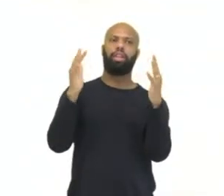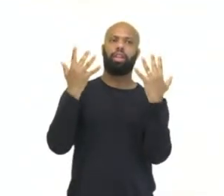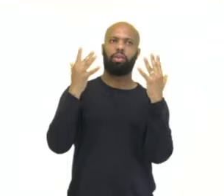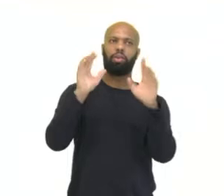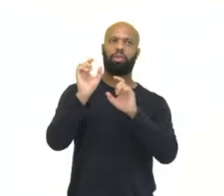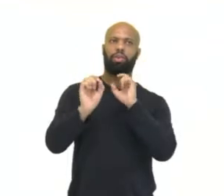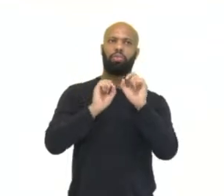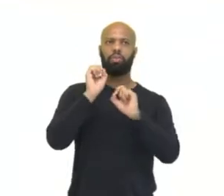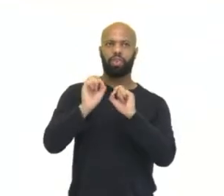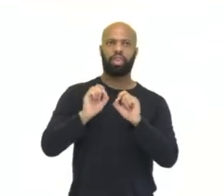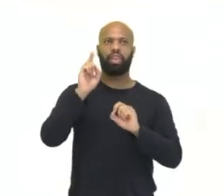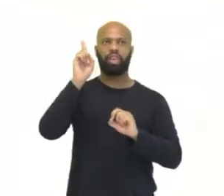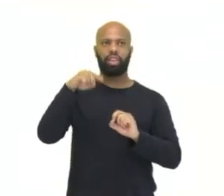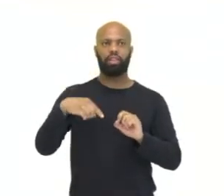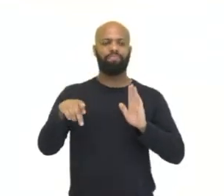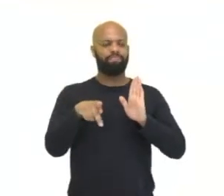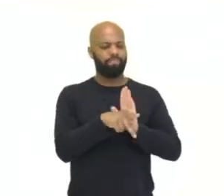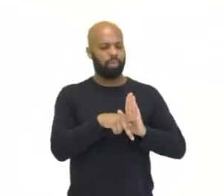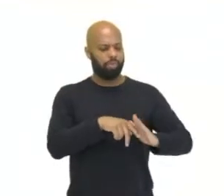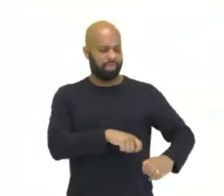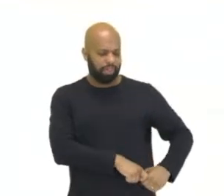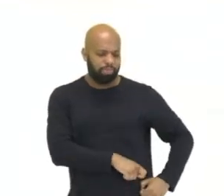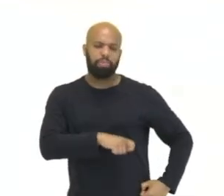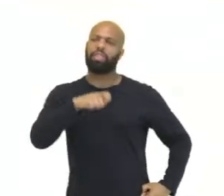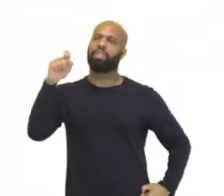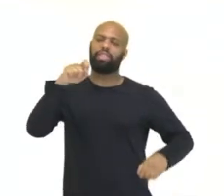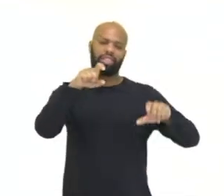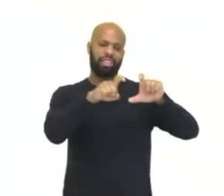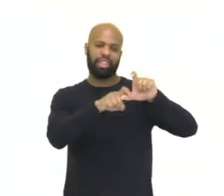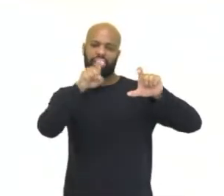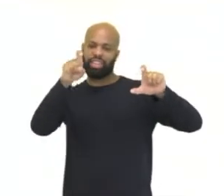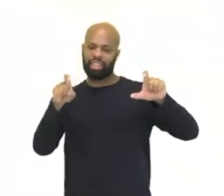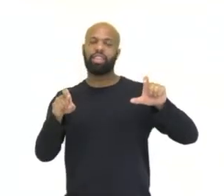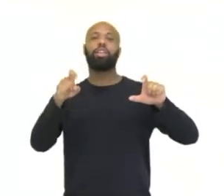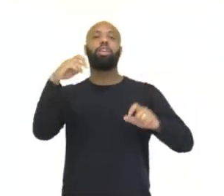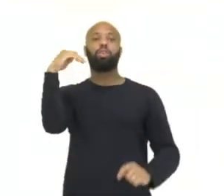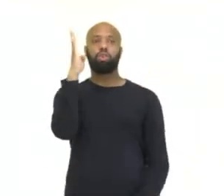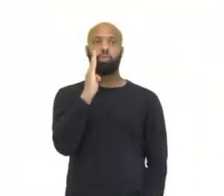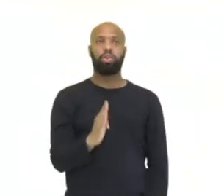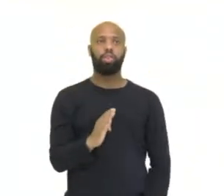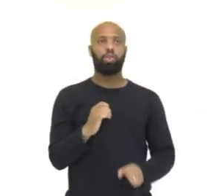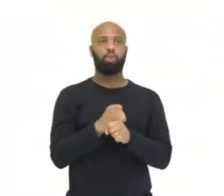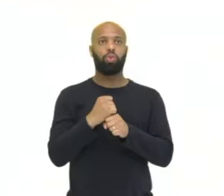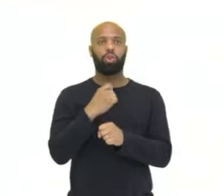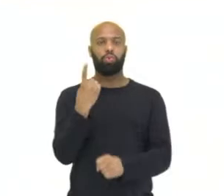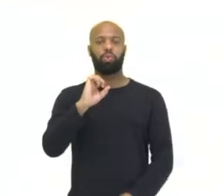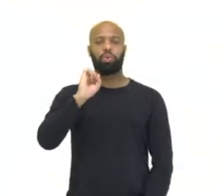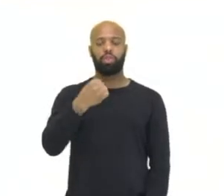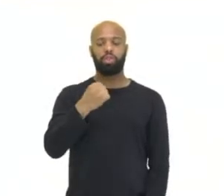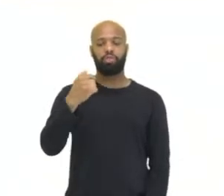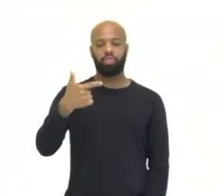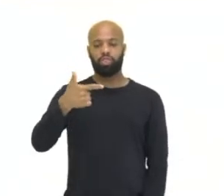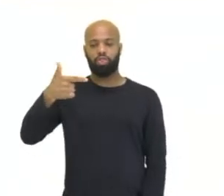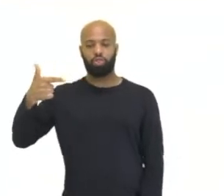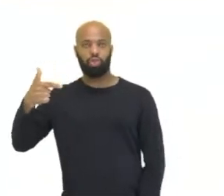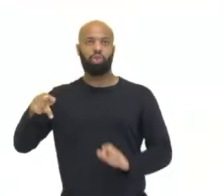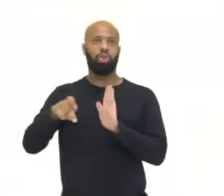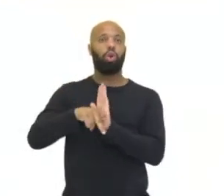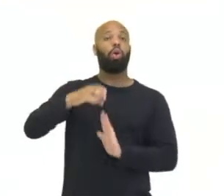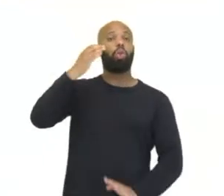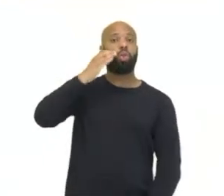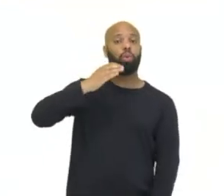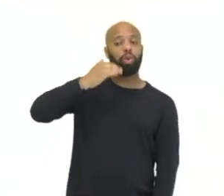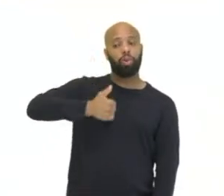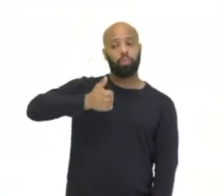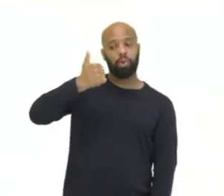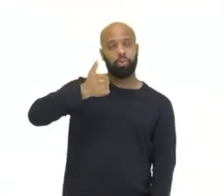a declaração da independência do Brasil. E ela foi composta em 1822 por Dom Pedro I,